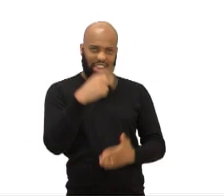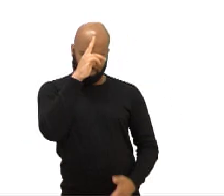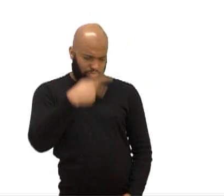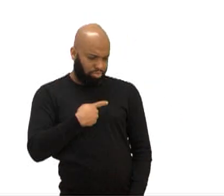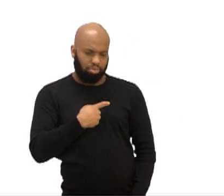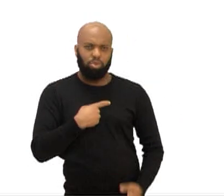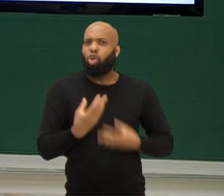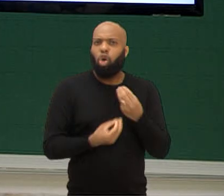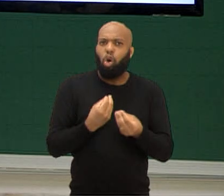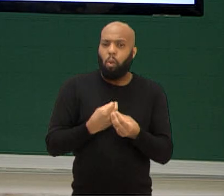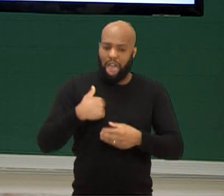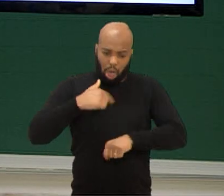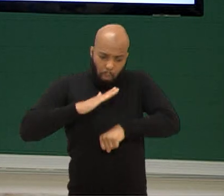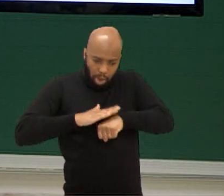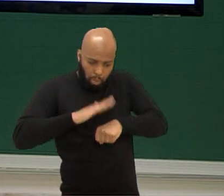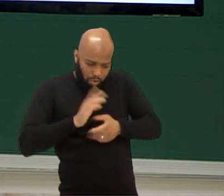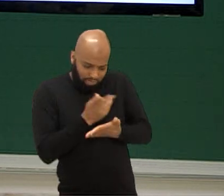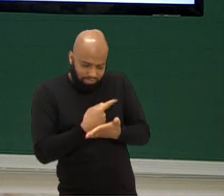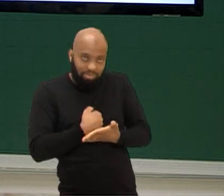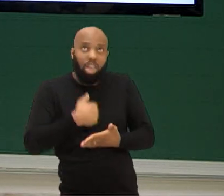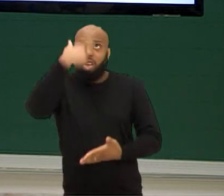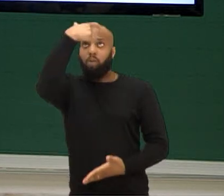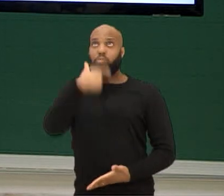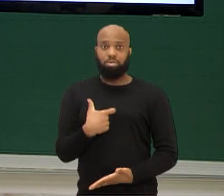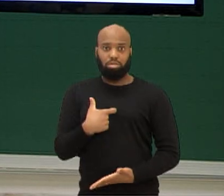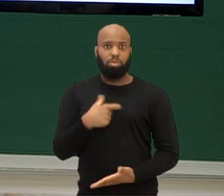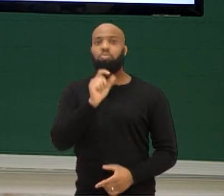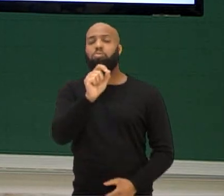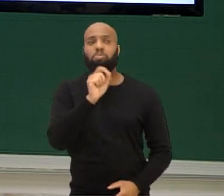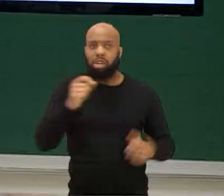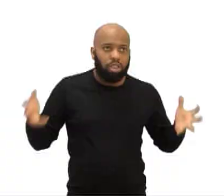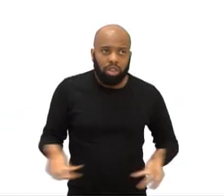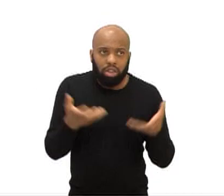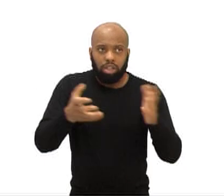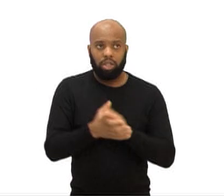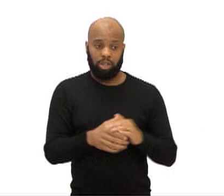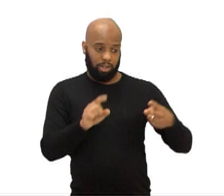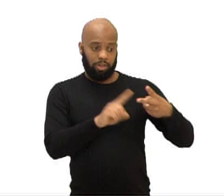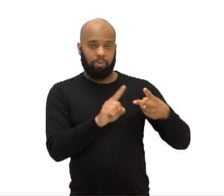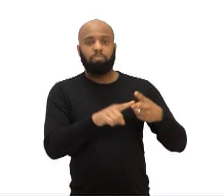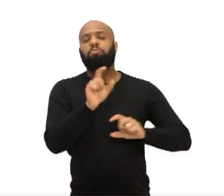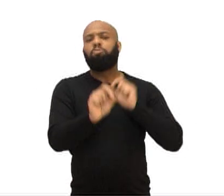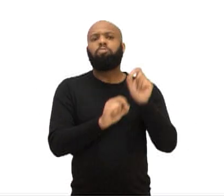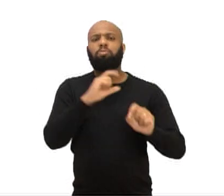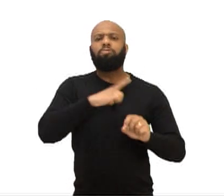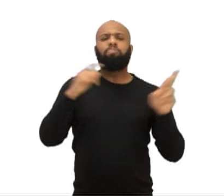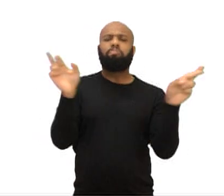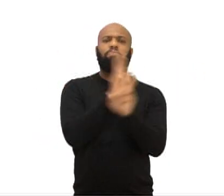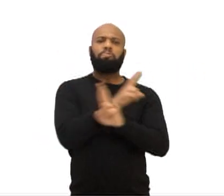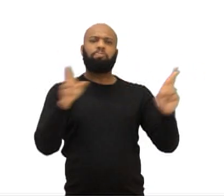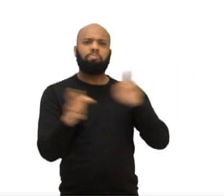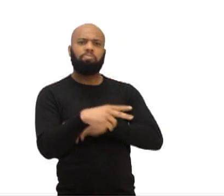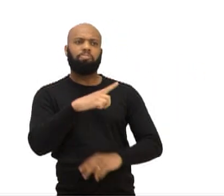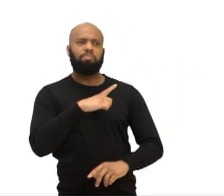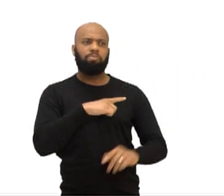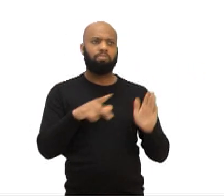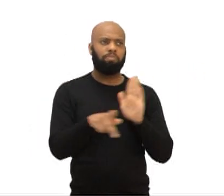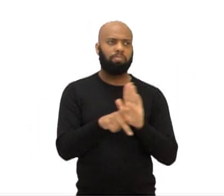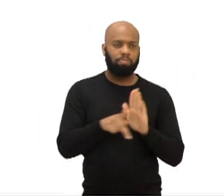o que motivaria uma pessoa a fazer um autorretrato? E a segunda é, que relação há entre